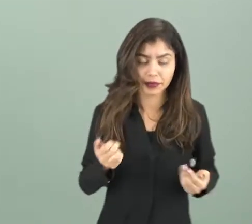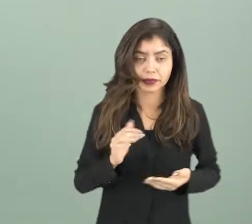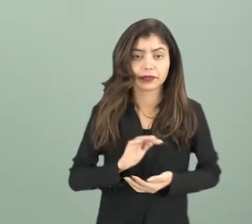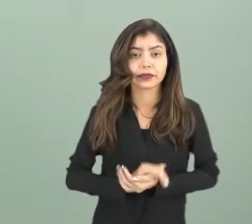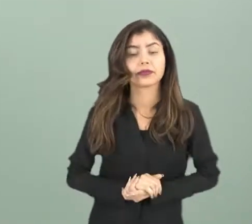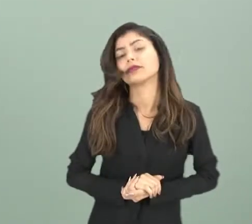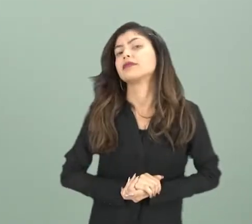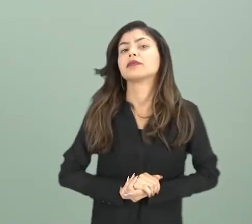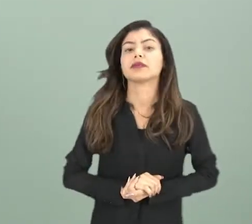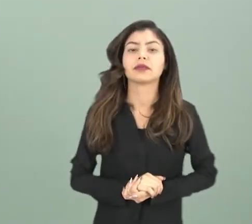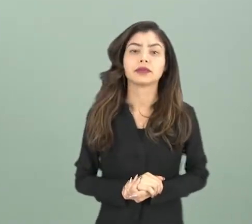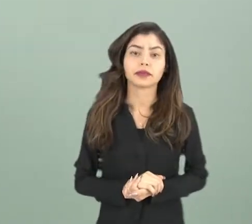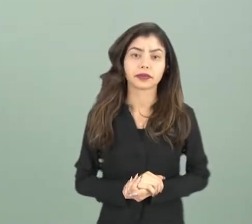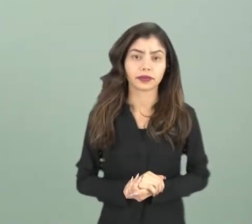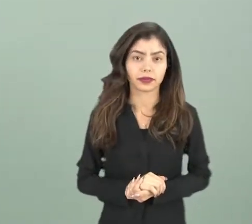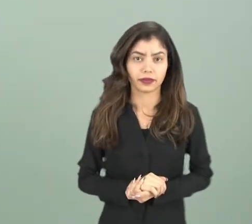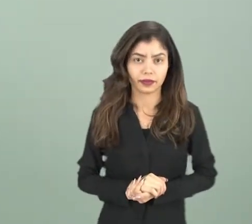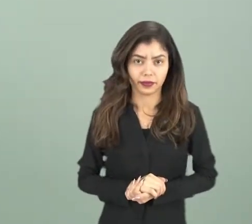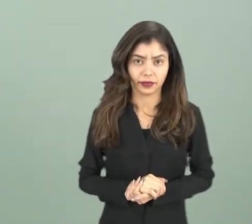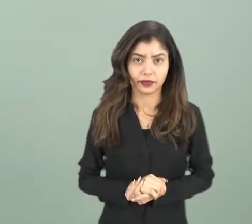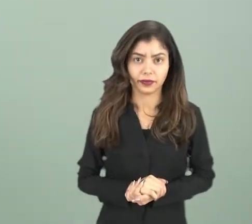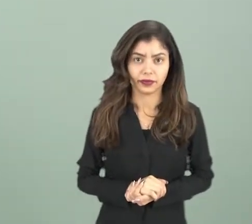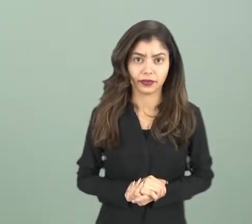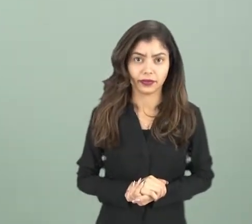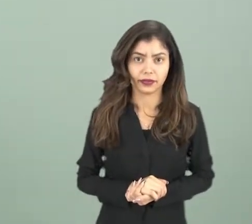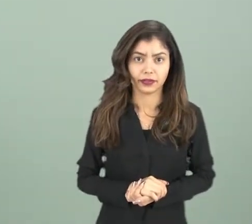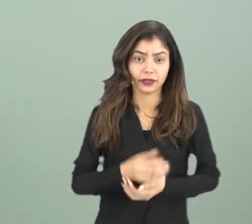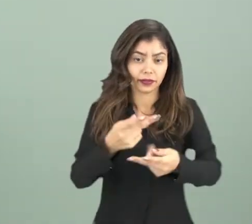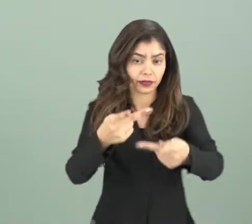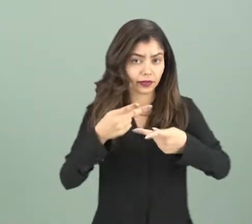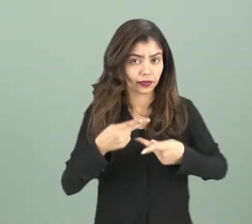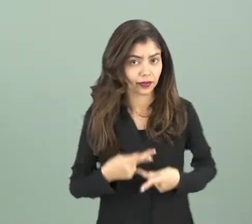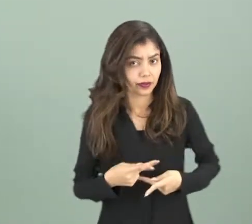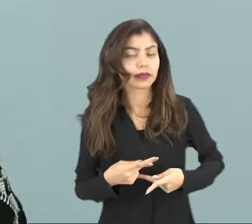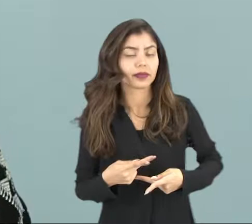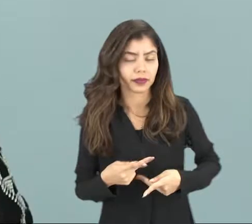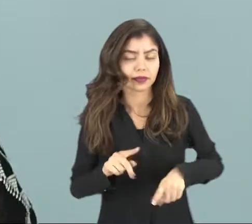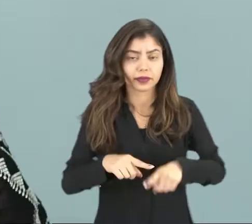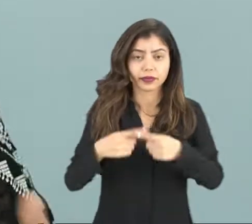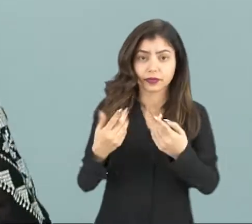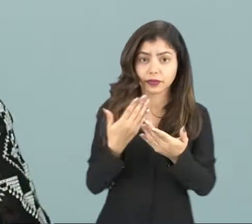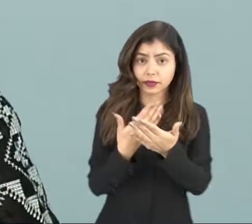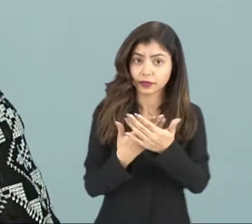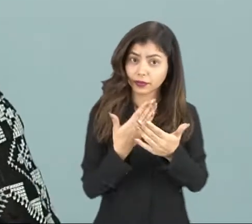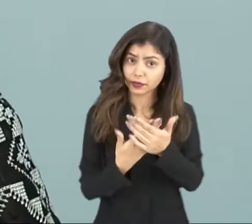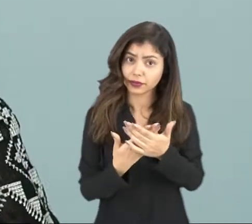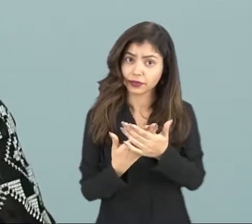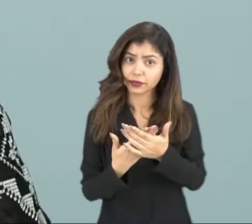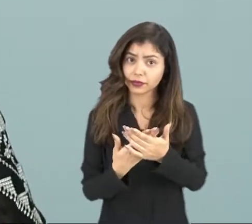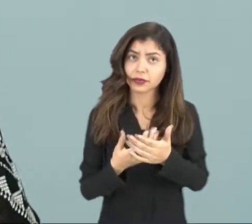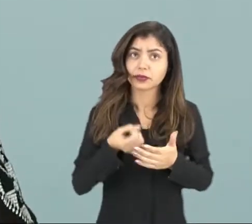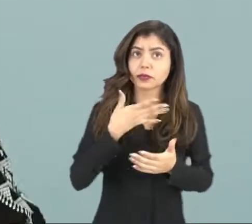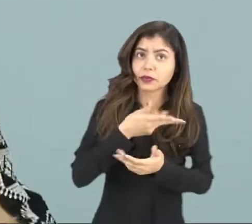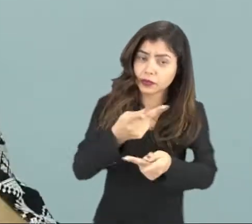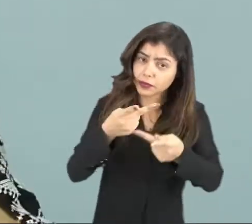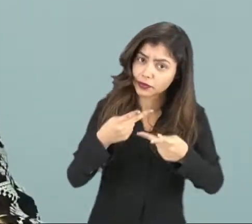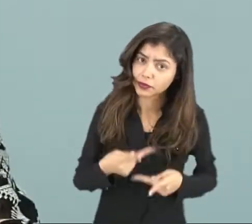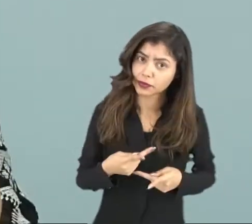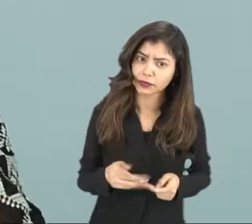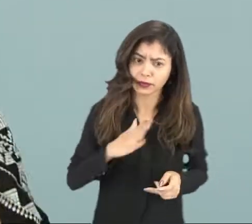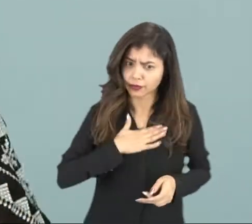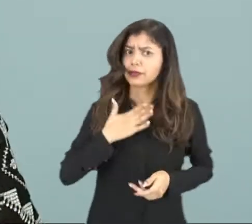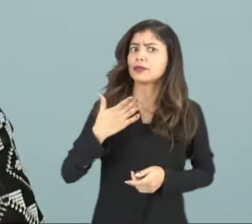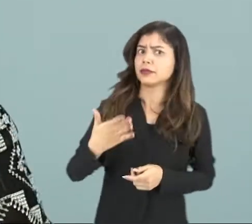doing? Welcome to one more class. Bem-vindos a mais uma aula. Seja muito bem-vindo. Não